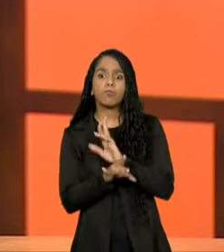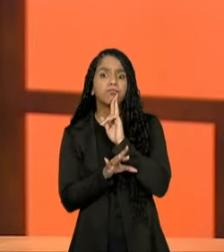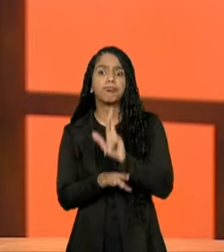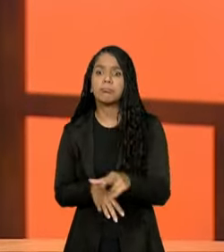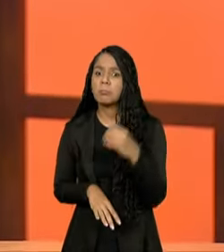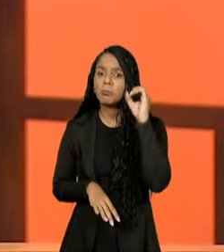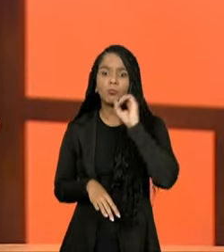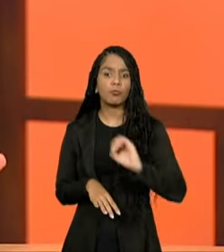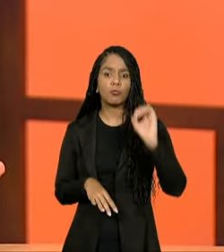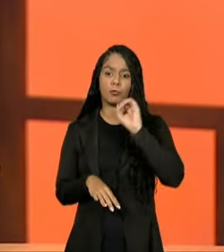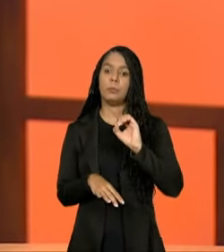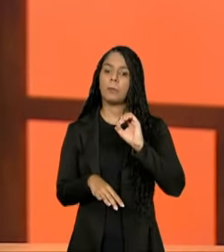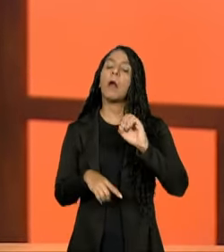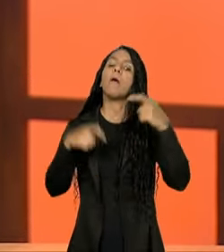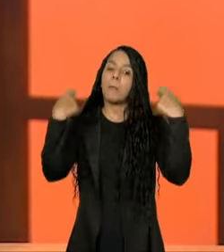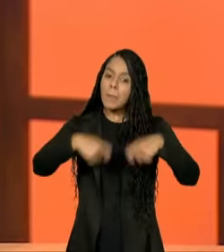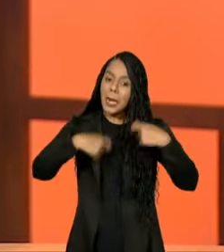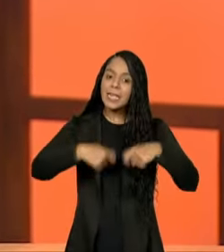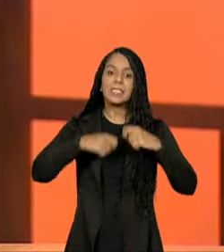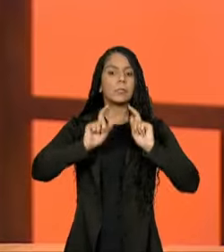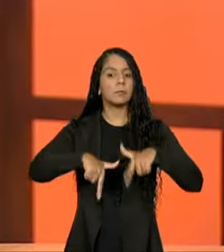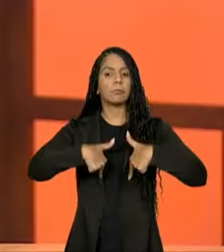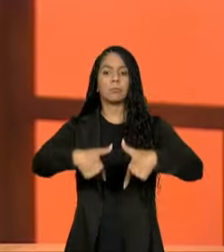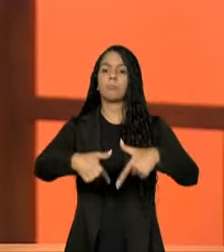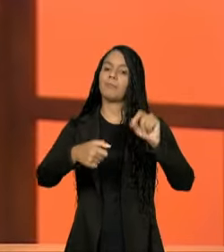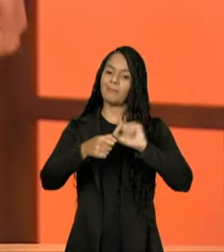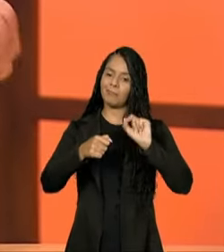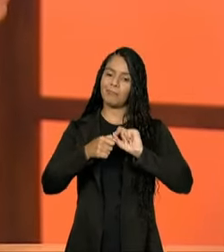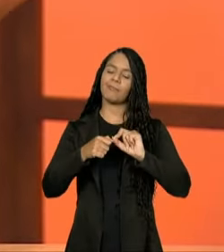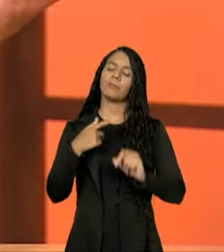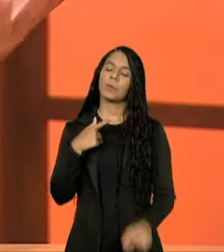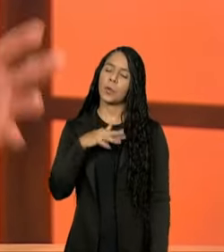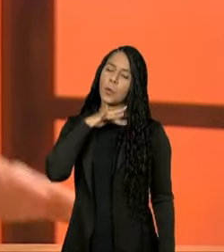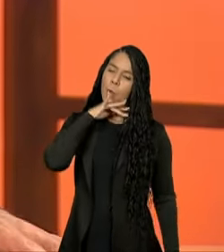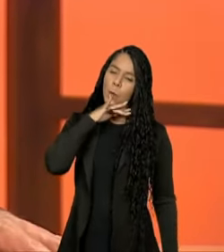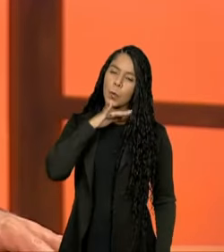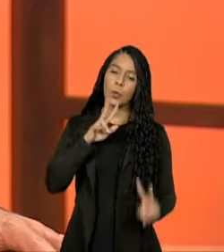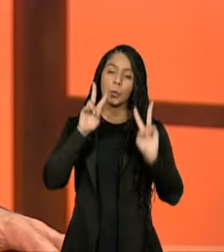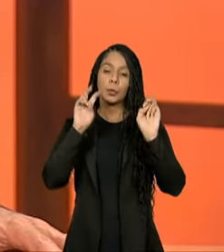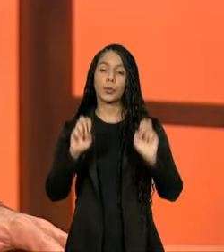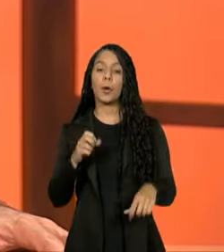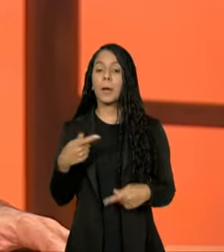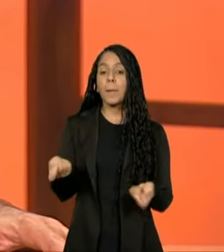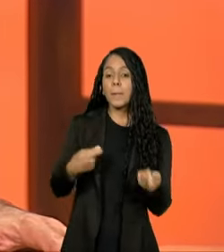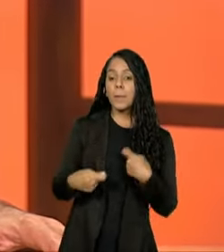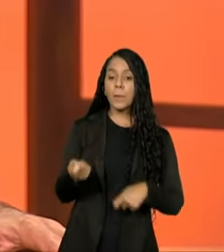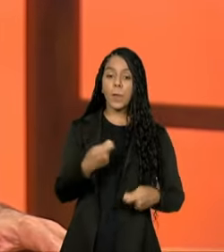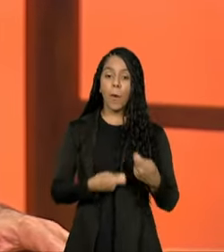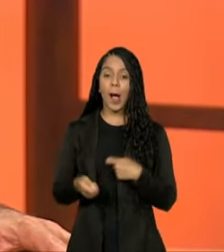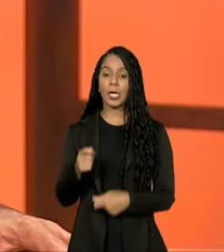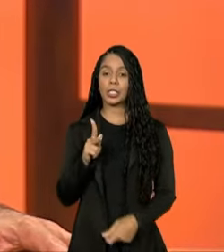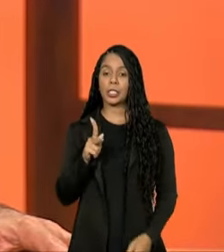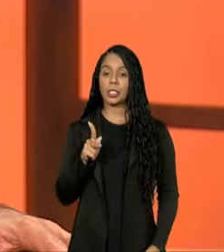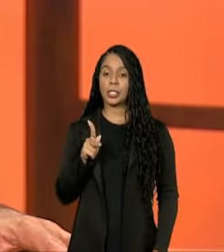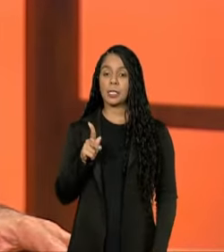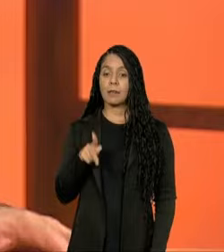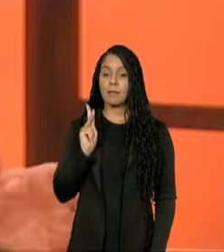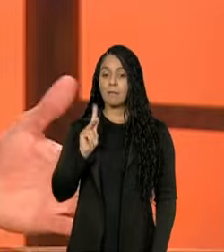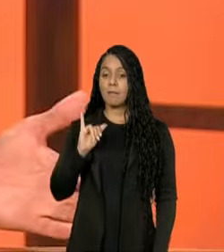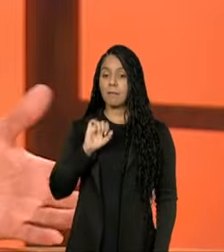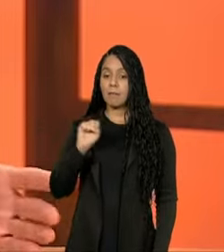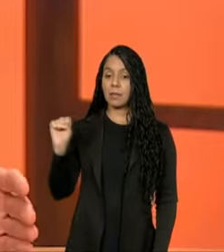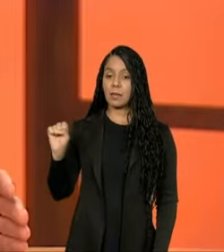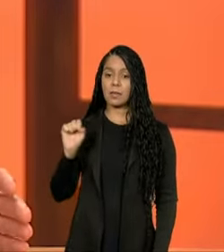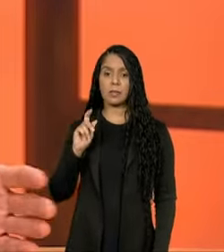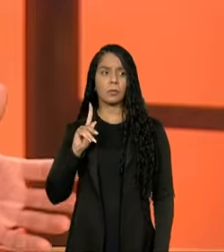Então, algo tem que ser feito. Então, quer dizer, o ruim, no caso da Boate Kiss, por exemplo, aqueles pais que iam lá e